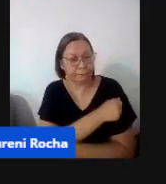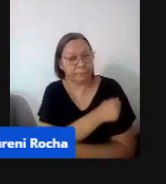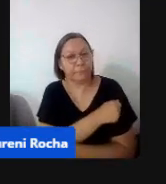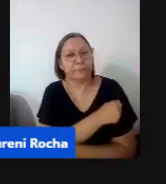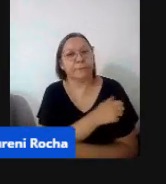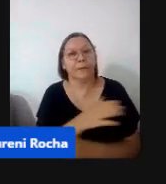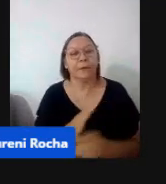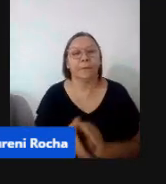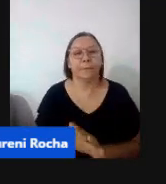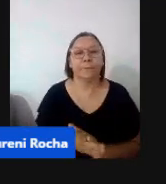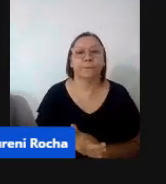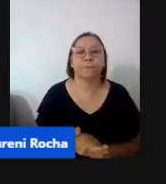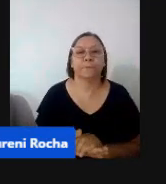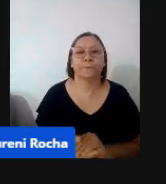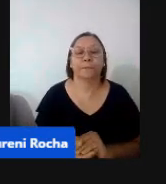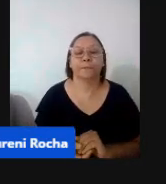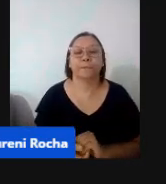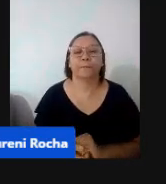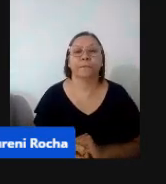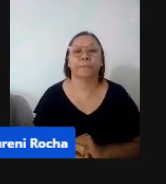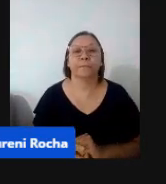o próximo slide, por favor.